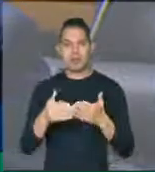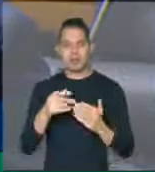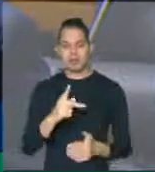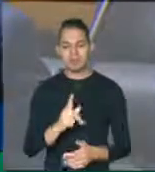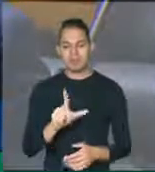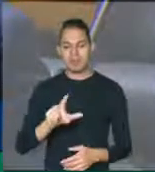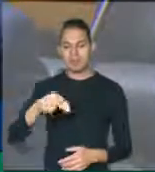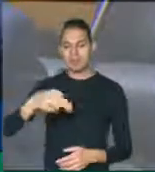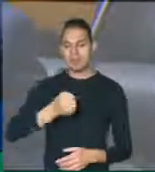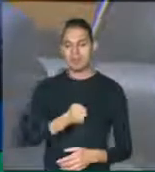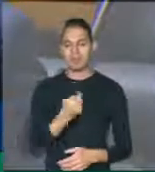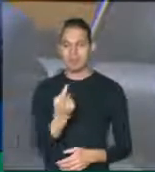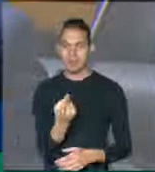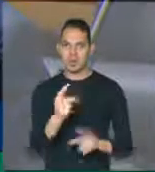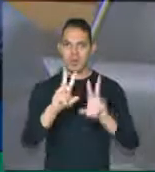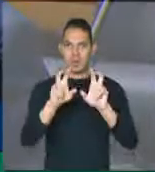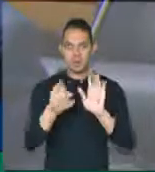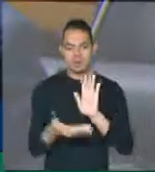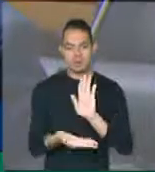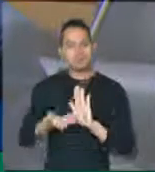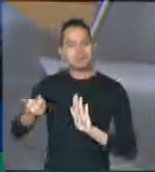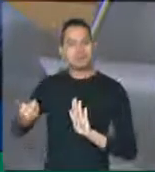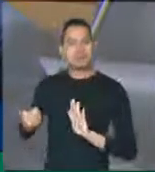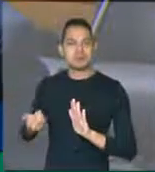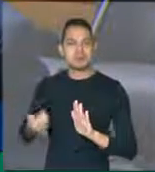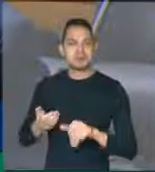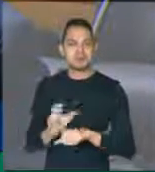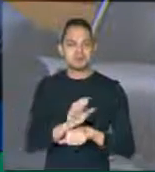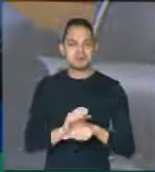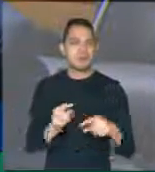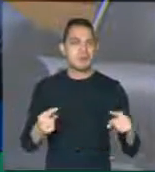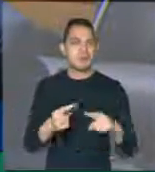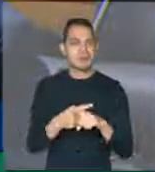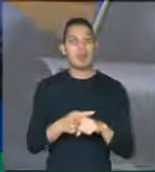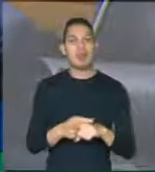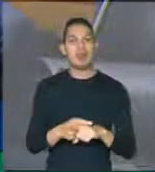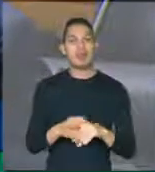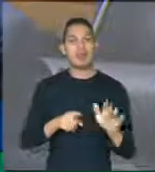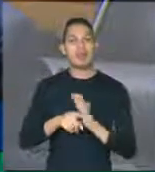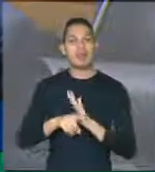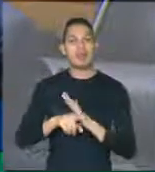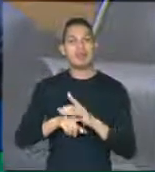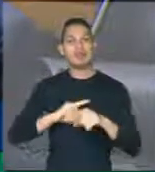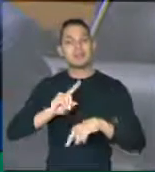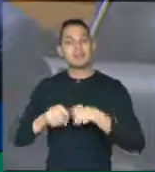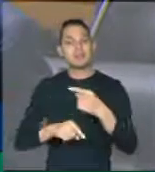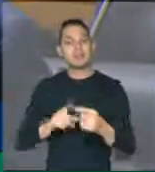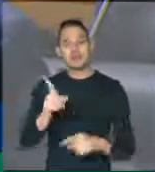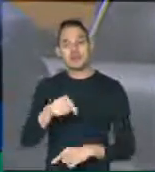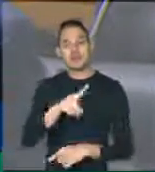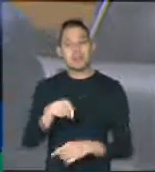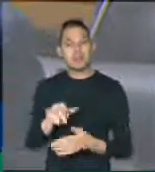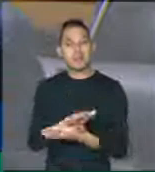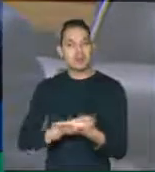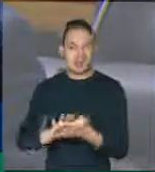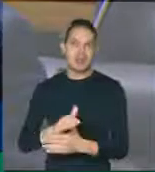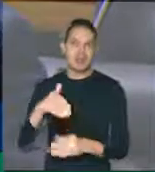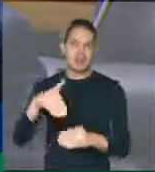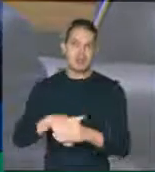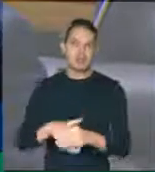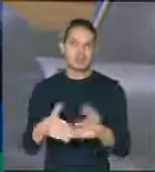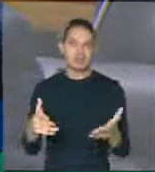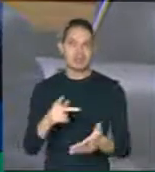retirado de pauta por evidente afronta à nossa Constituição e que mesmo só venha a ser apreciado quando não existirem vetos presidenciais trancando a